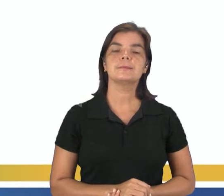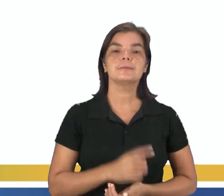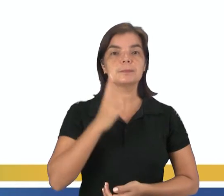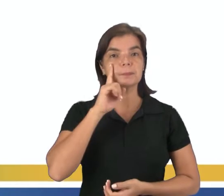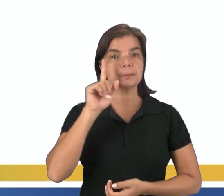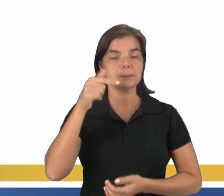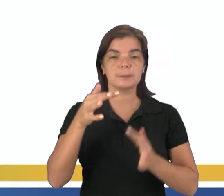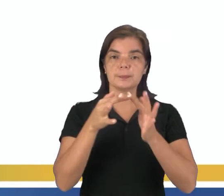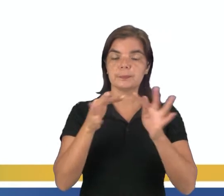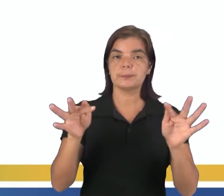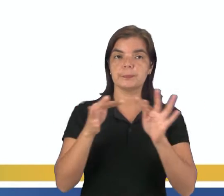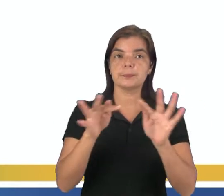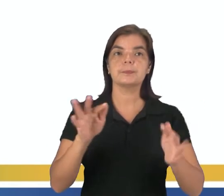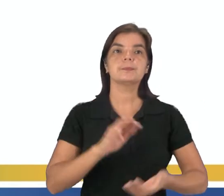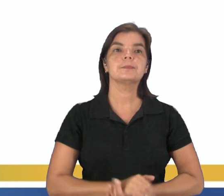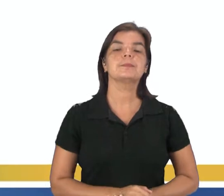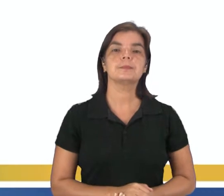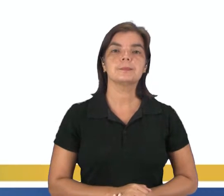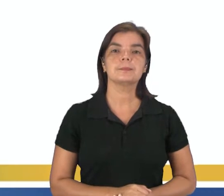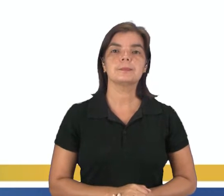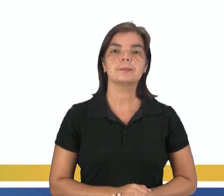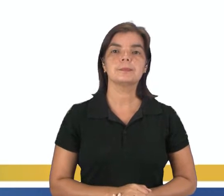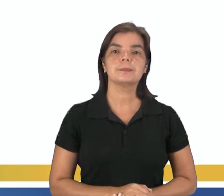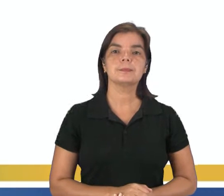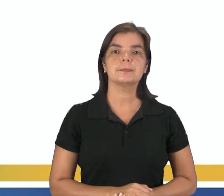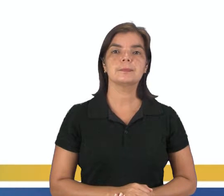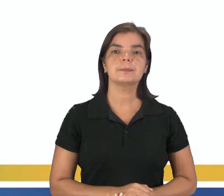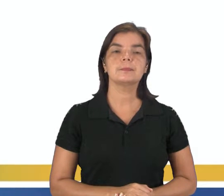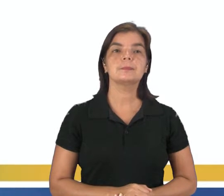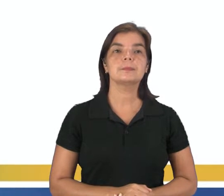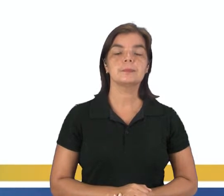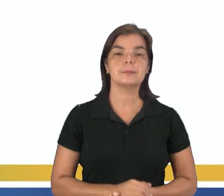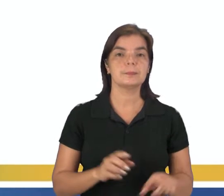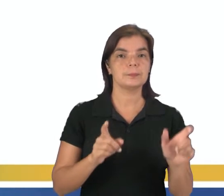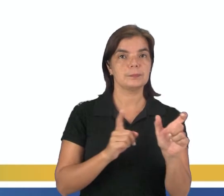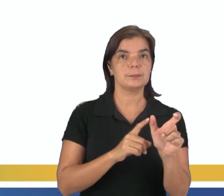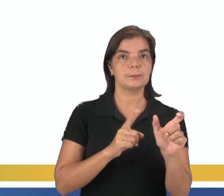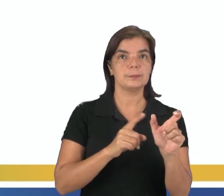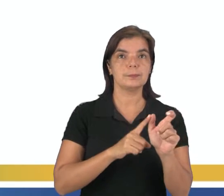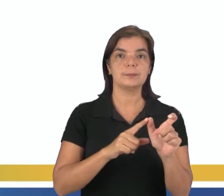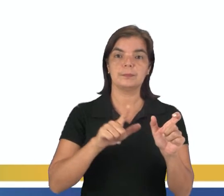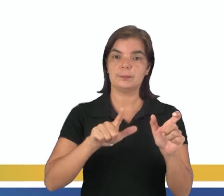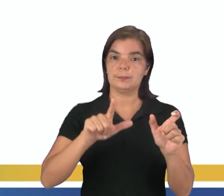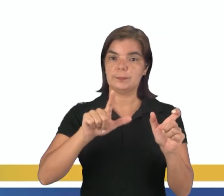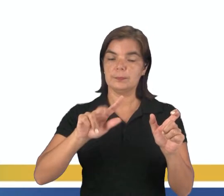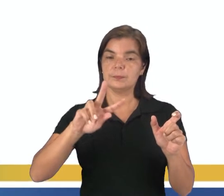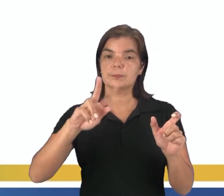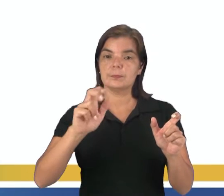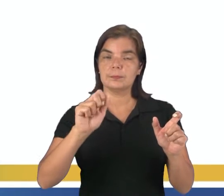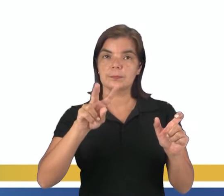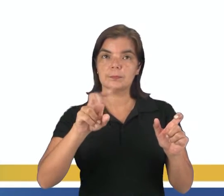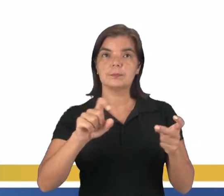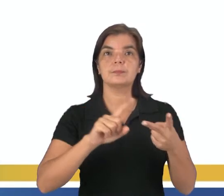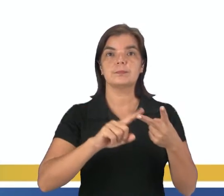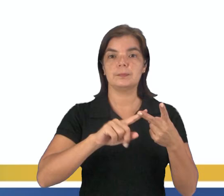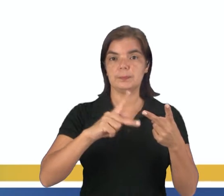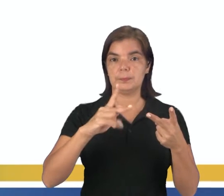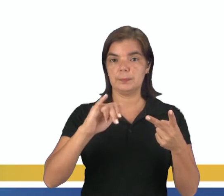A segunda frase, as duas outras frases, né? As palavras são llave, pinça e